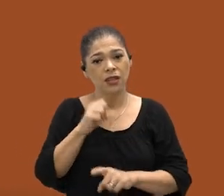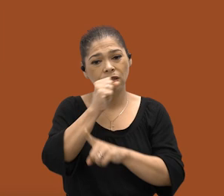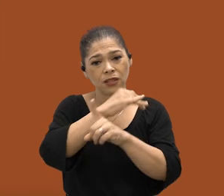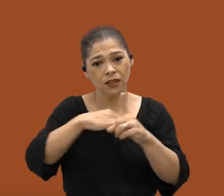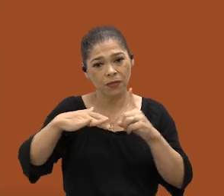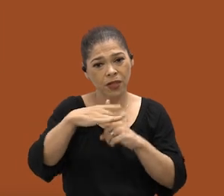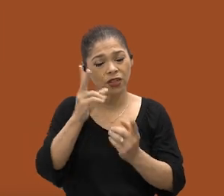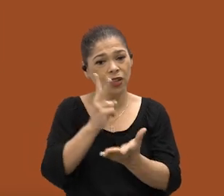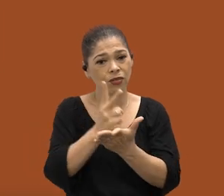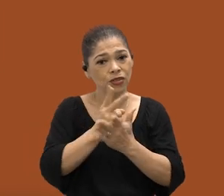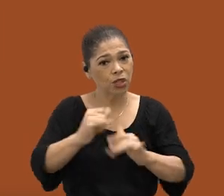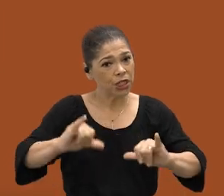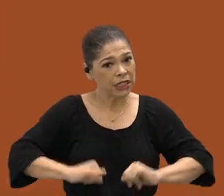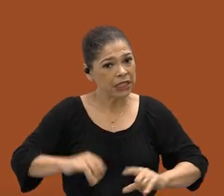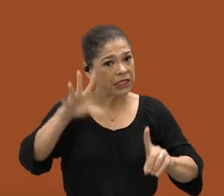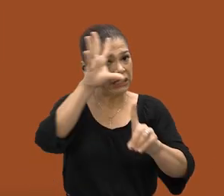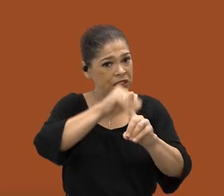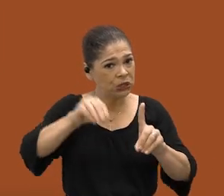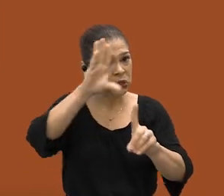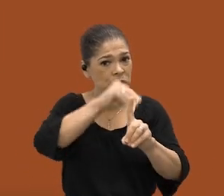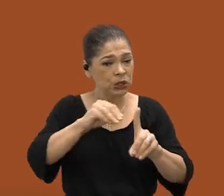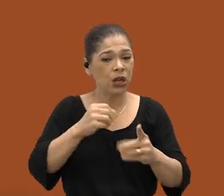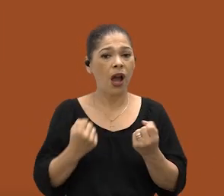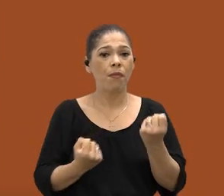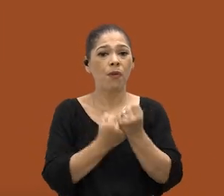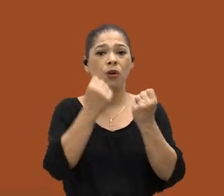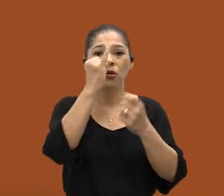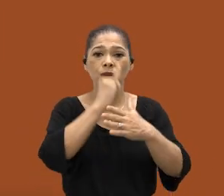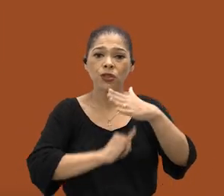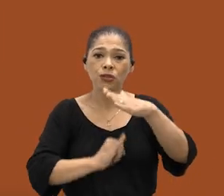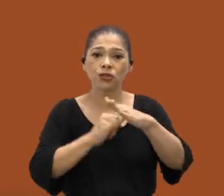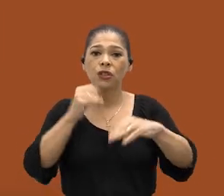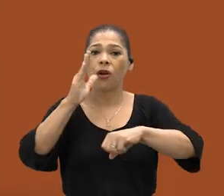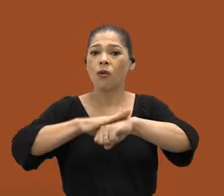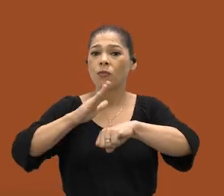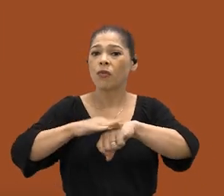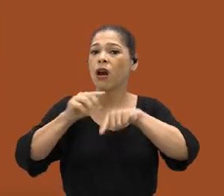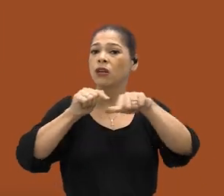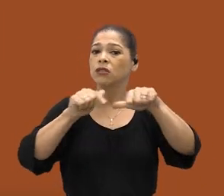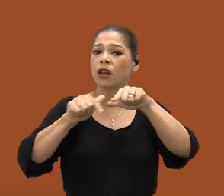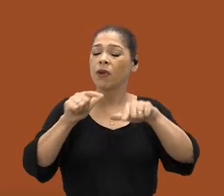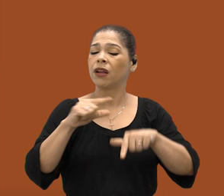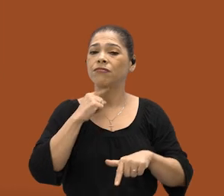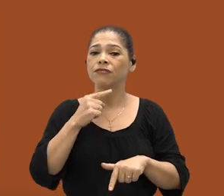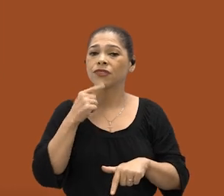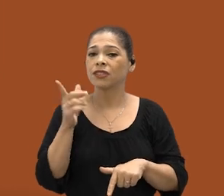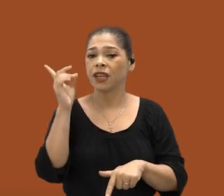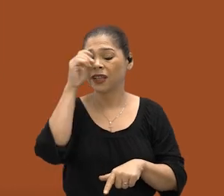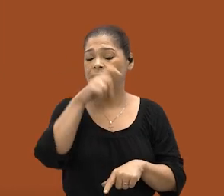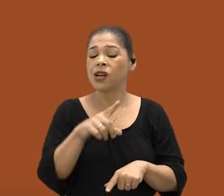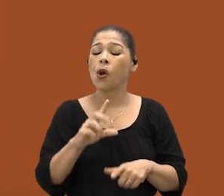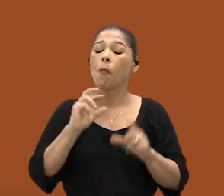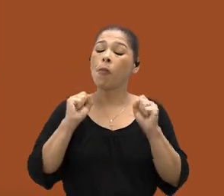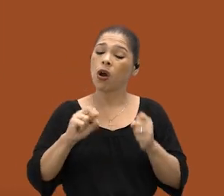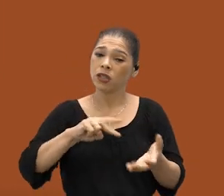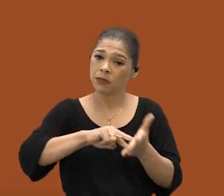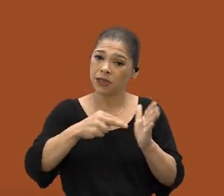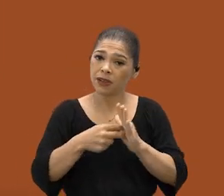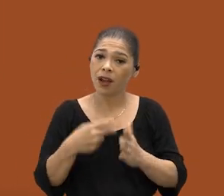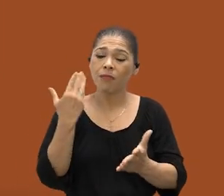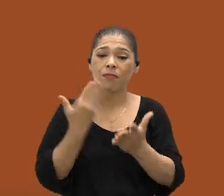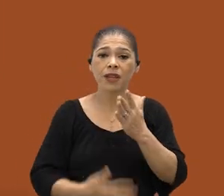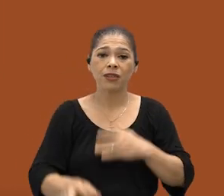ainda aqui socialmente ele continue a sofrer assédio nem sempre tem apoio institucional para exercício do seu trabalho o que muitas vezes pode significar